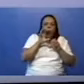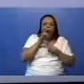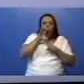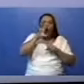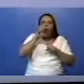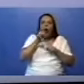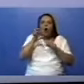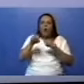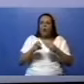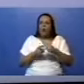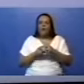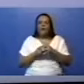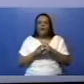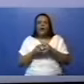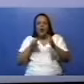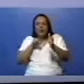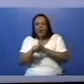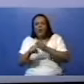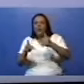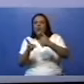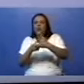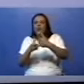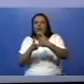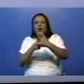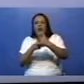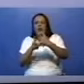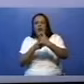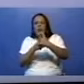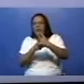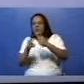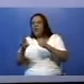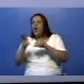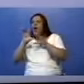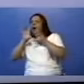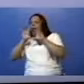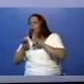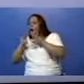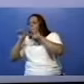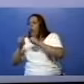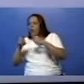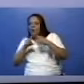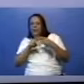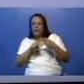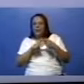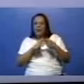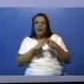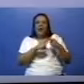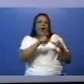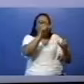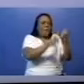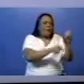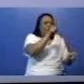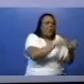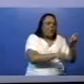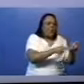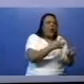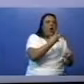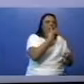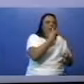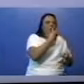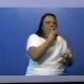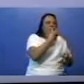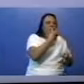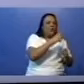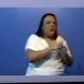pergunto, quem ou o que late? O cachorro. O cachorro é o meu sujeito. Cachorro, o núcleo do meu sujeito é